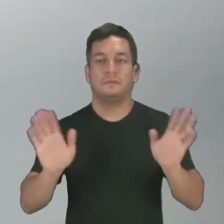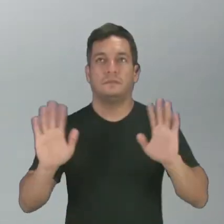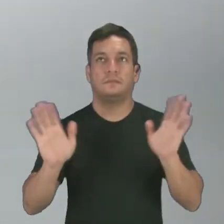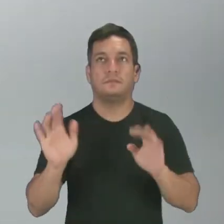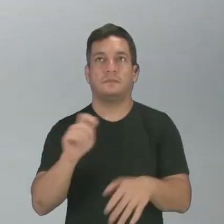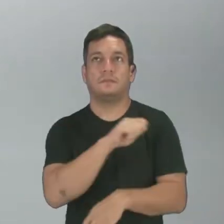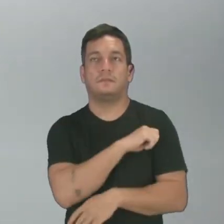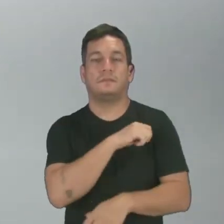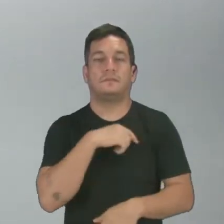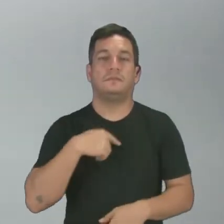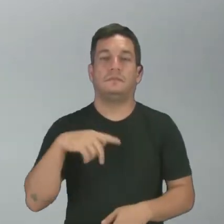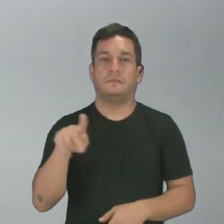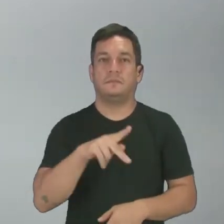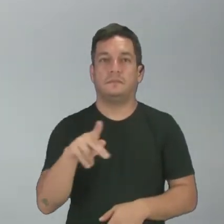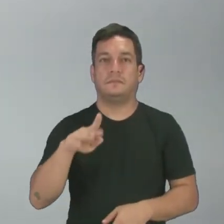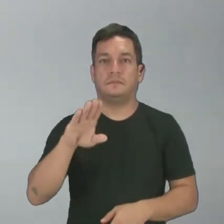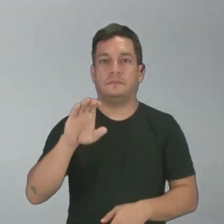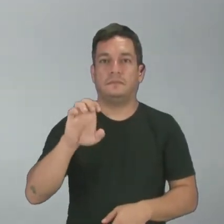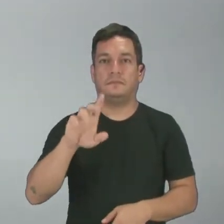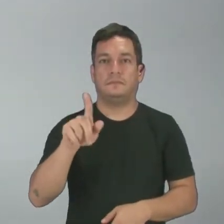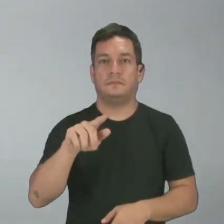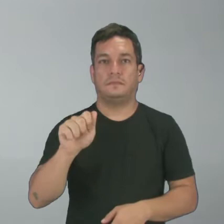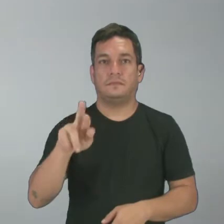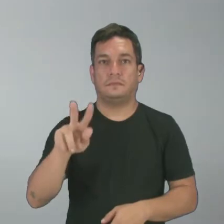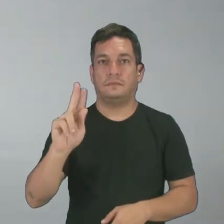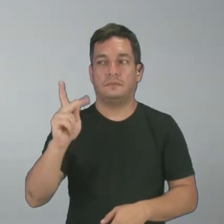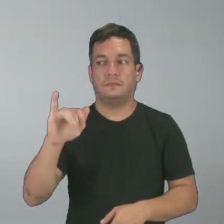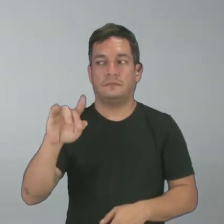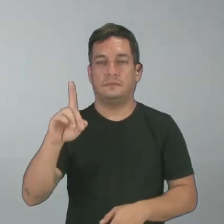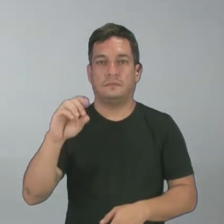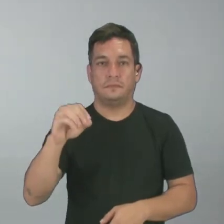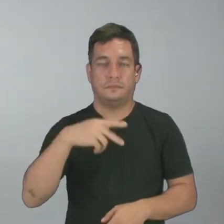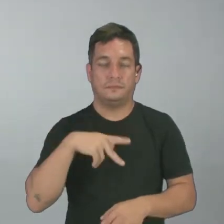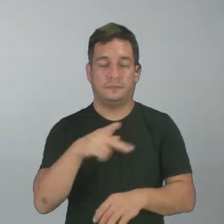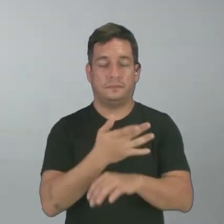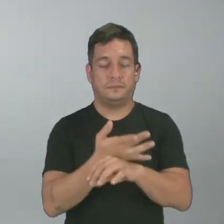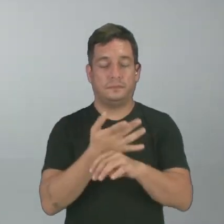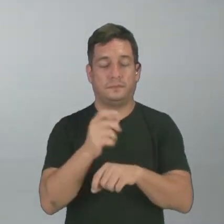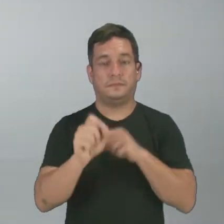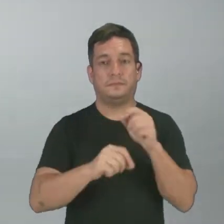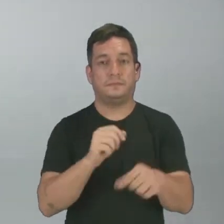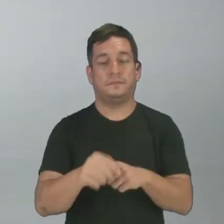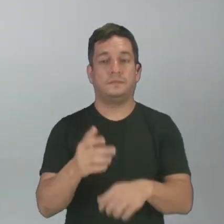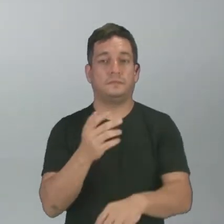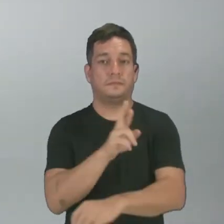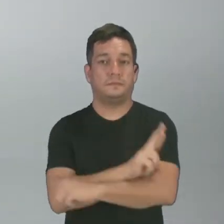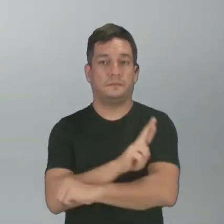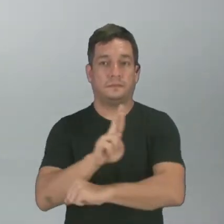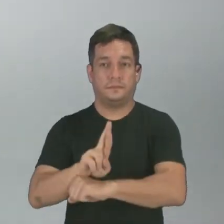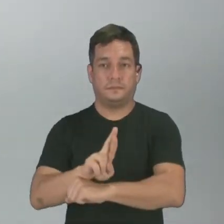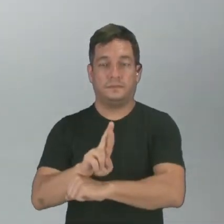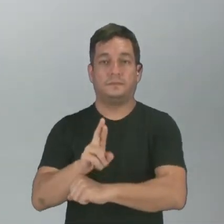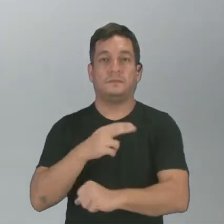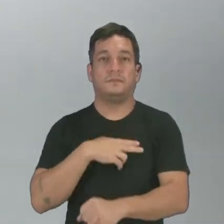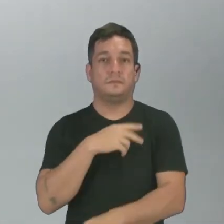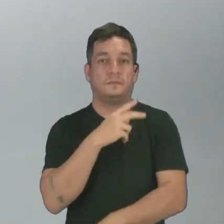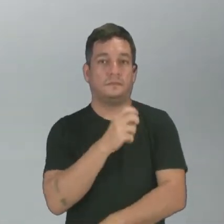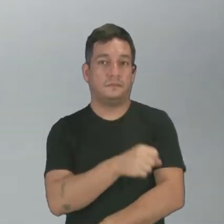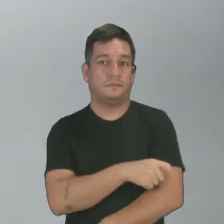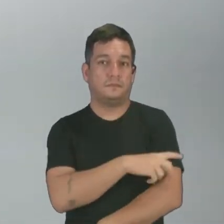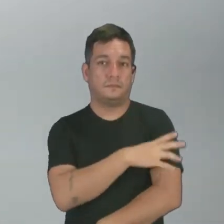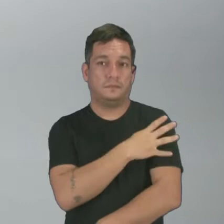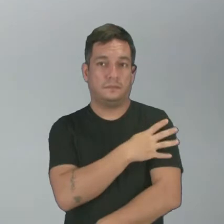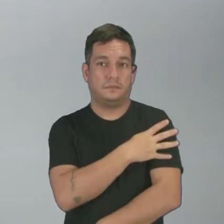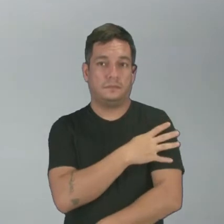Olá pessoal, sou o professor César Hildo, professor da disciplina de Ensino Religioso, Fundamental 2, anos